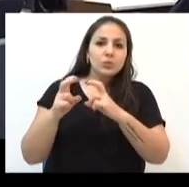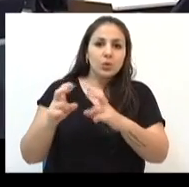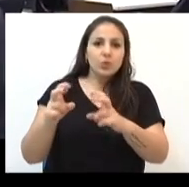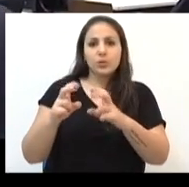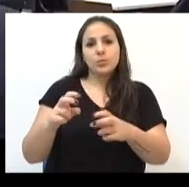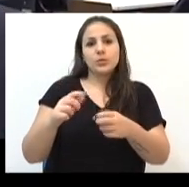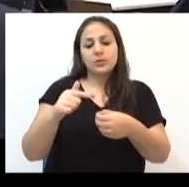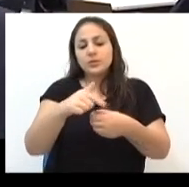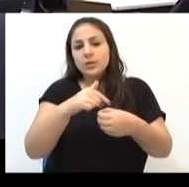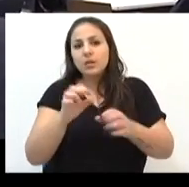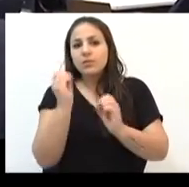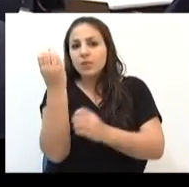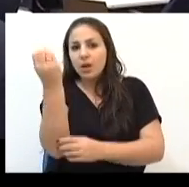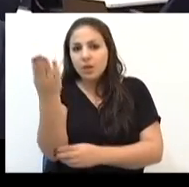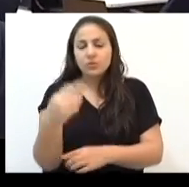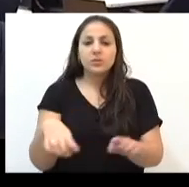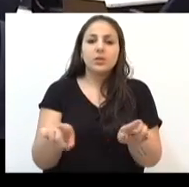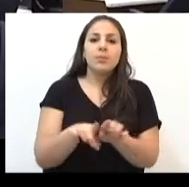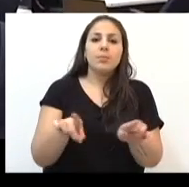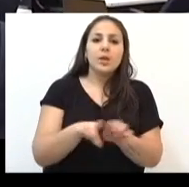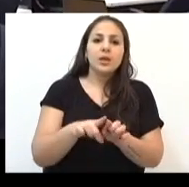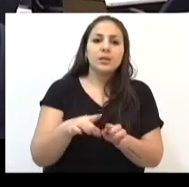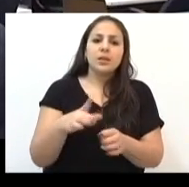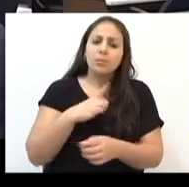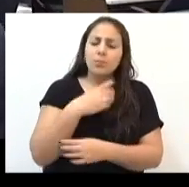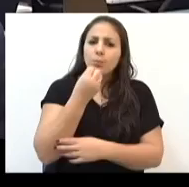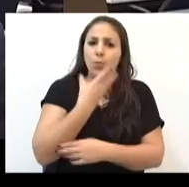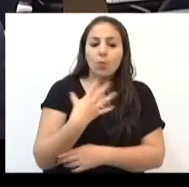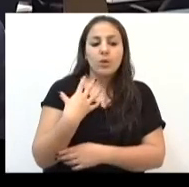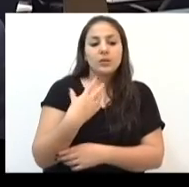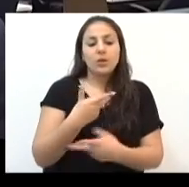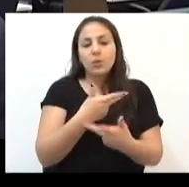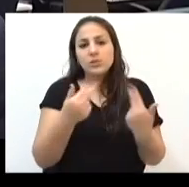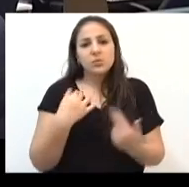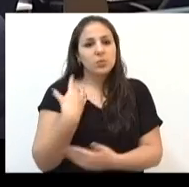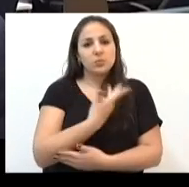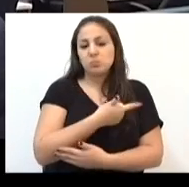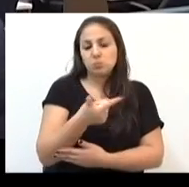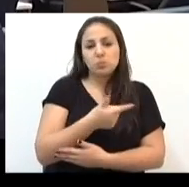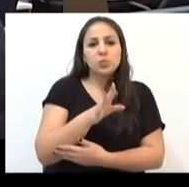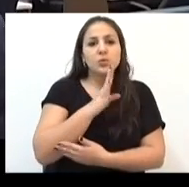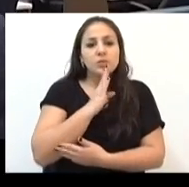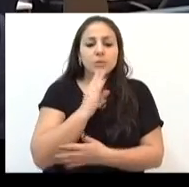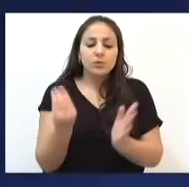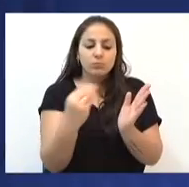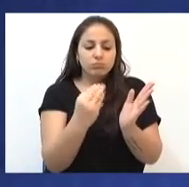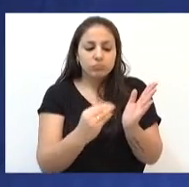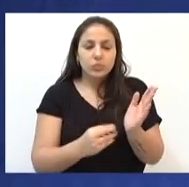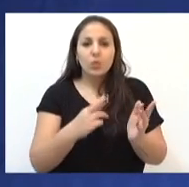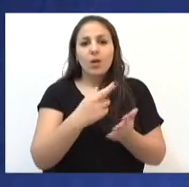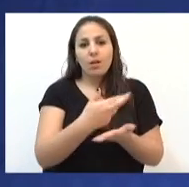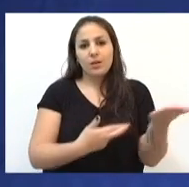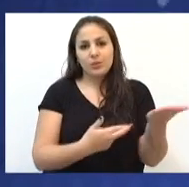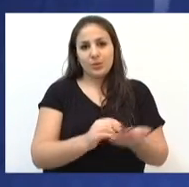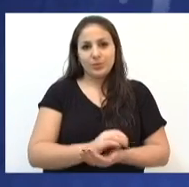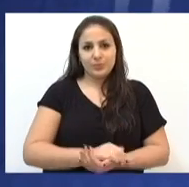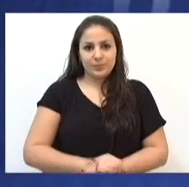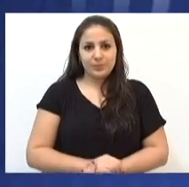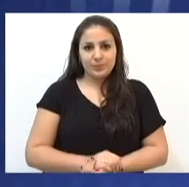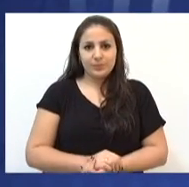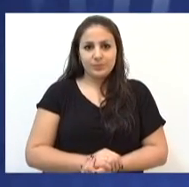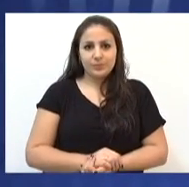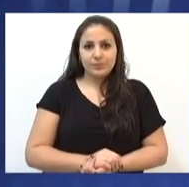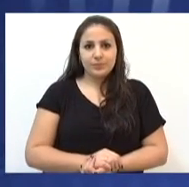trouxe elementos novos que nós ainda não tínhamos conhecimento, e que vão alimentando esse relatório.